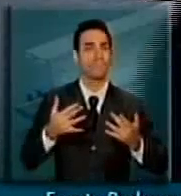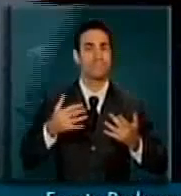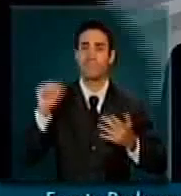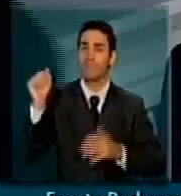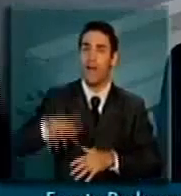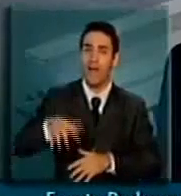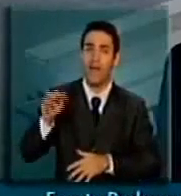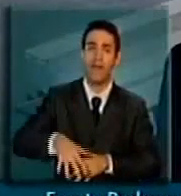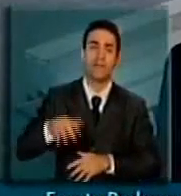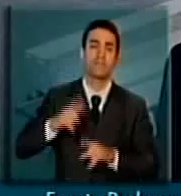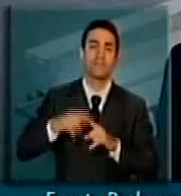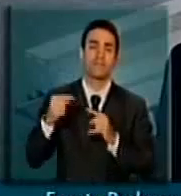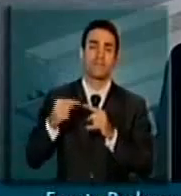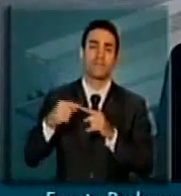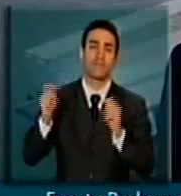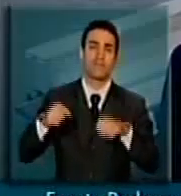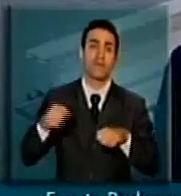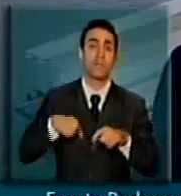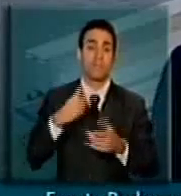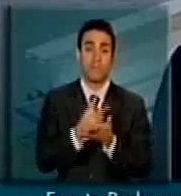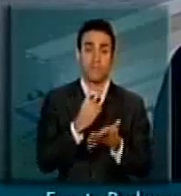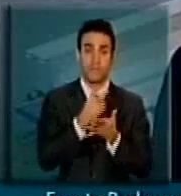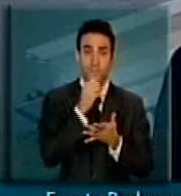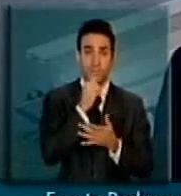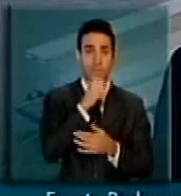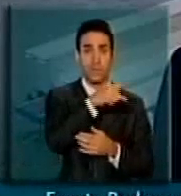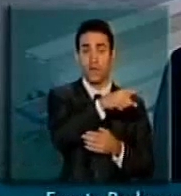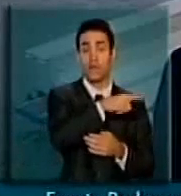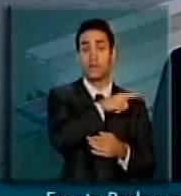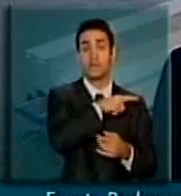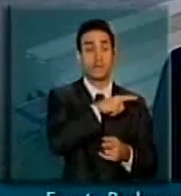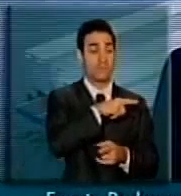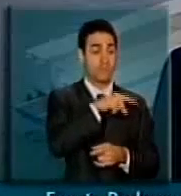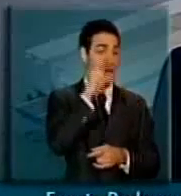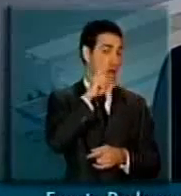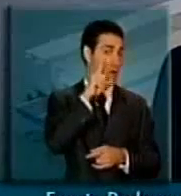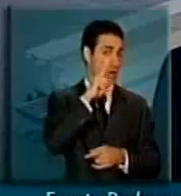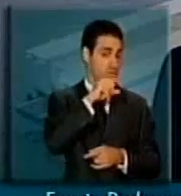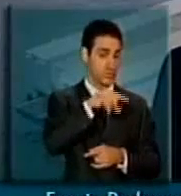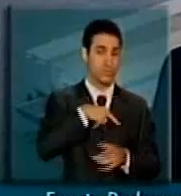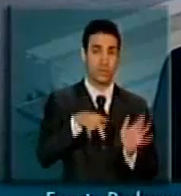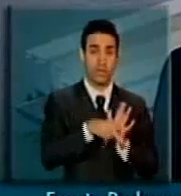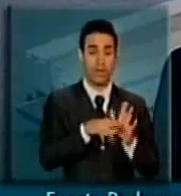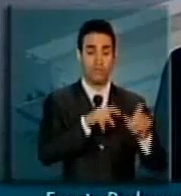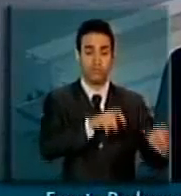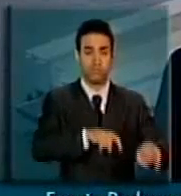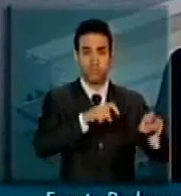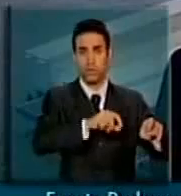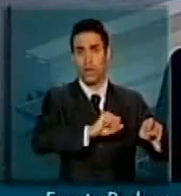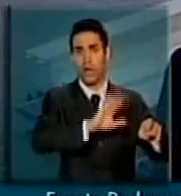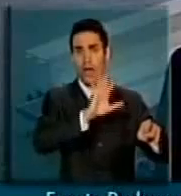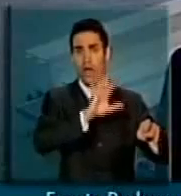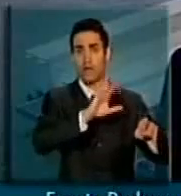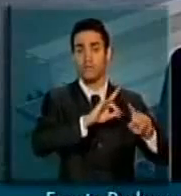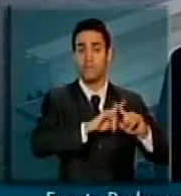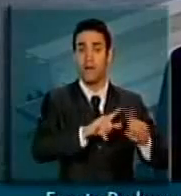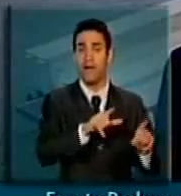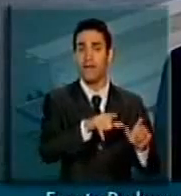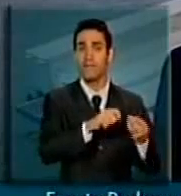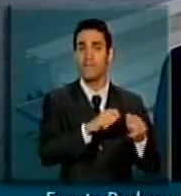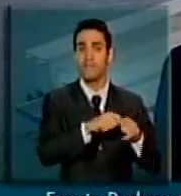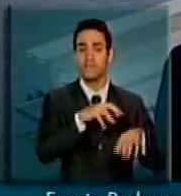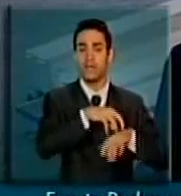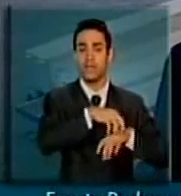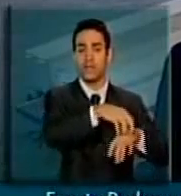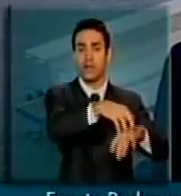que, embora a produção de grãos dos americanos seja mais cara do que o Brasil, na hora de transportar a carga, o custo